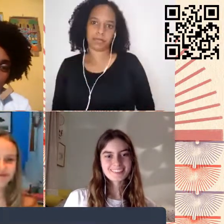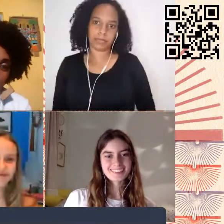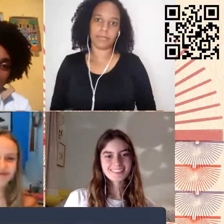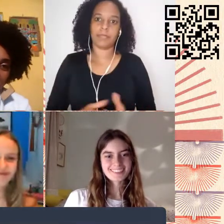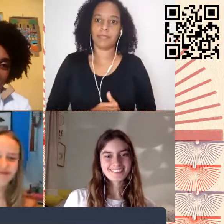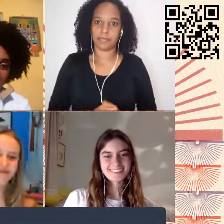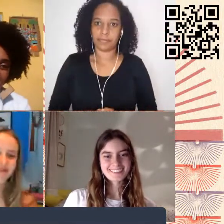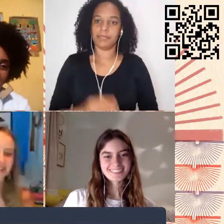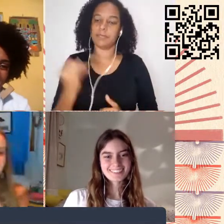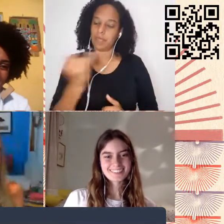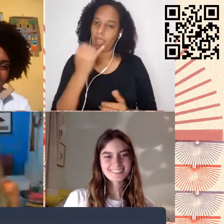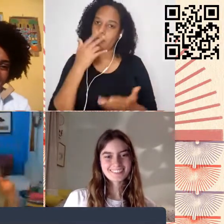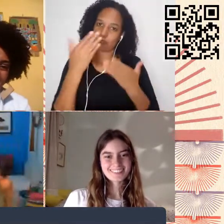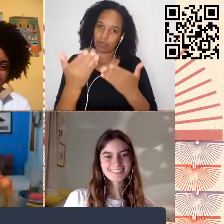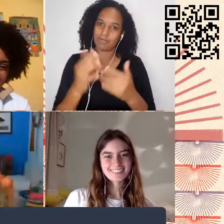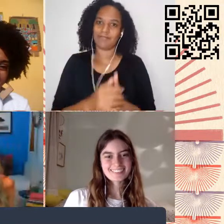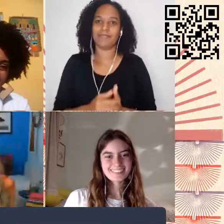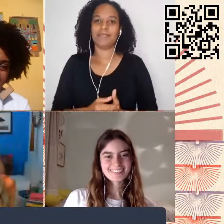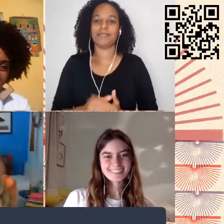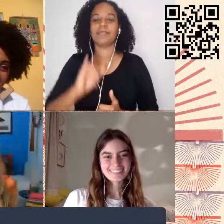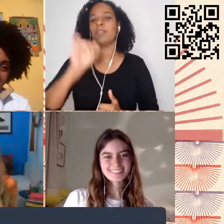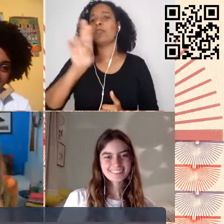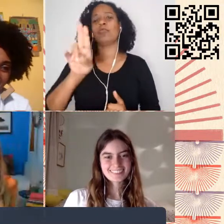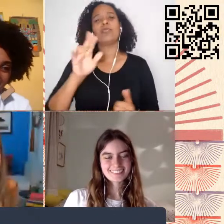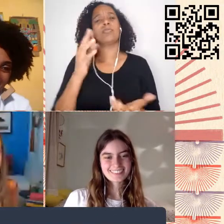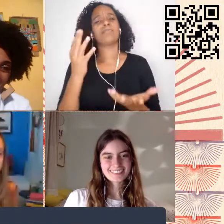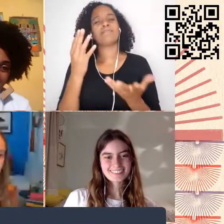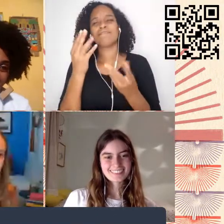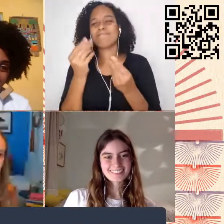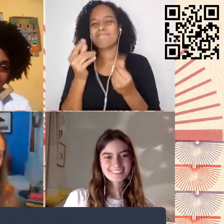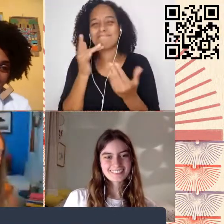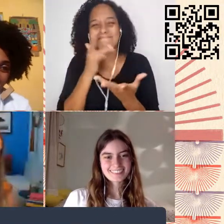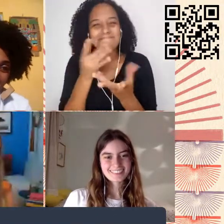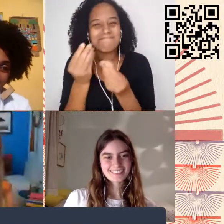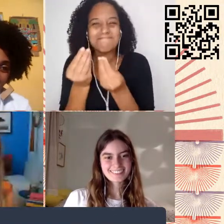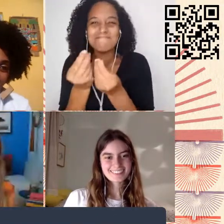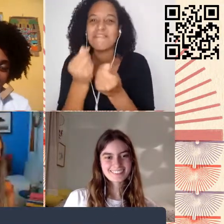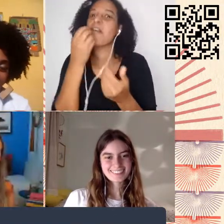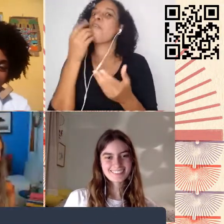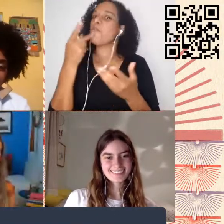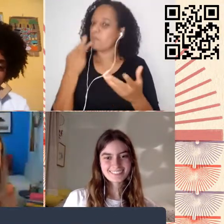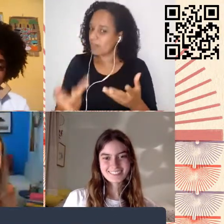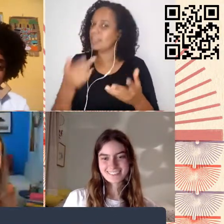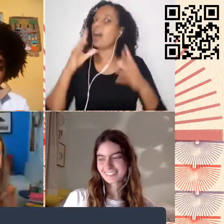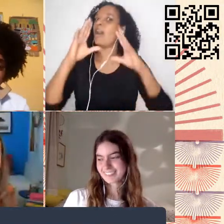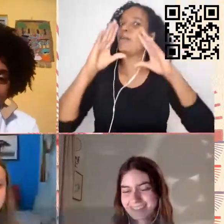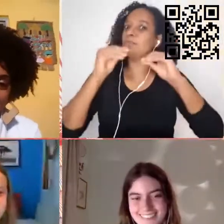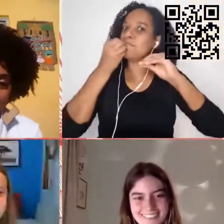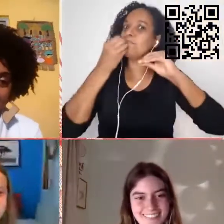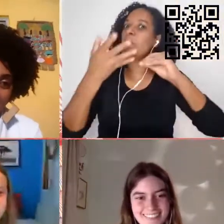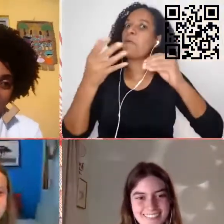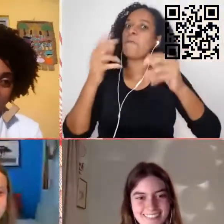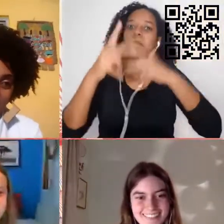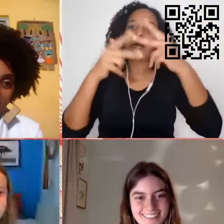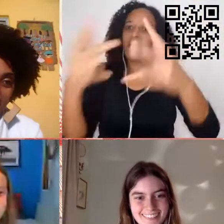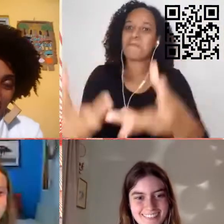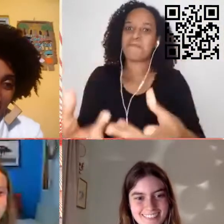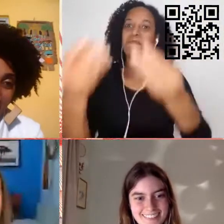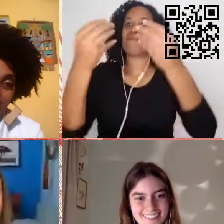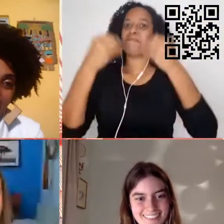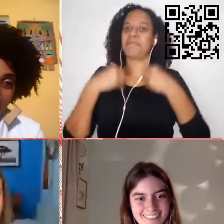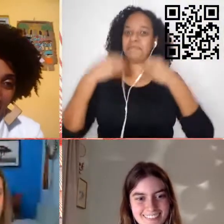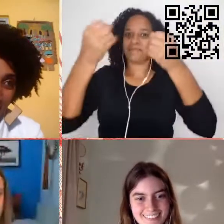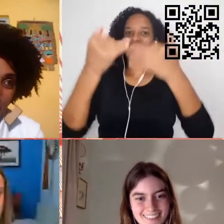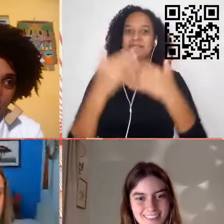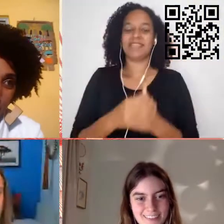E é isso, gente. Ju, que delícia. Eu falei que a noite ia ser boa, hein? Que presente. Muito obrigada. Eu